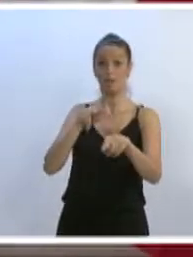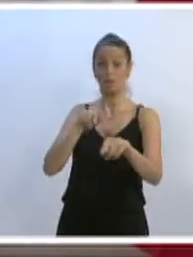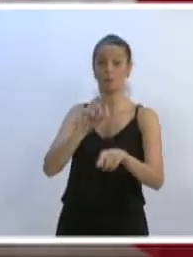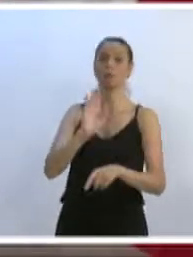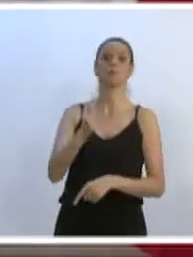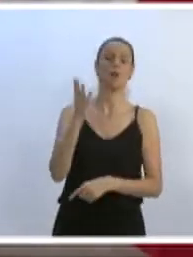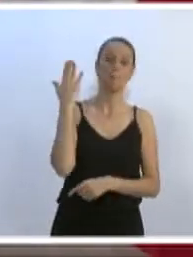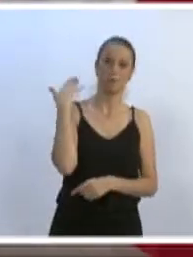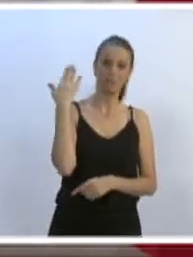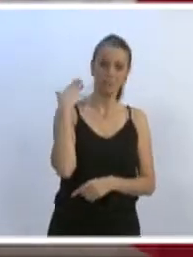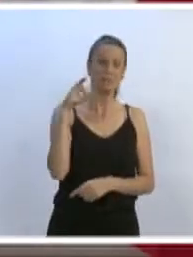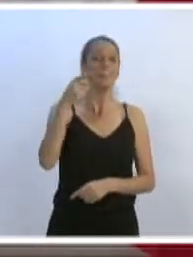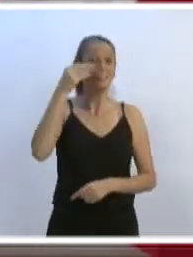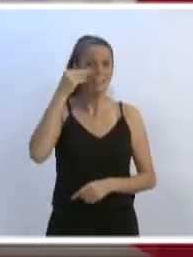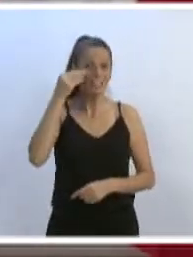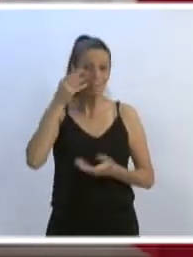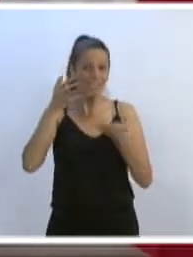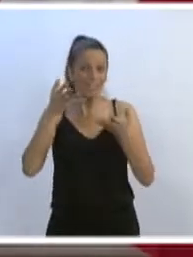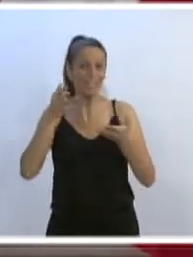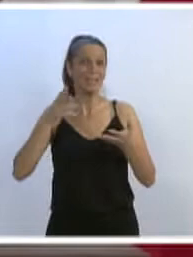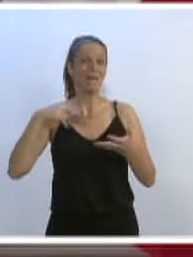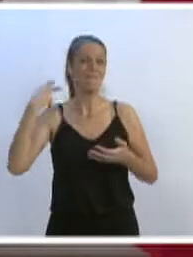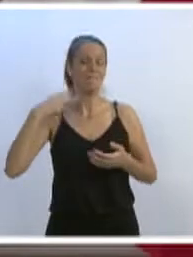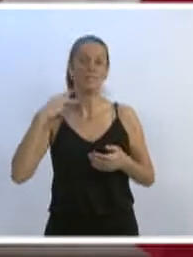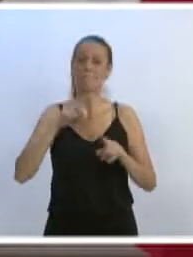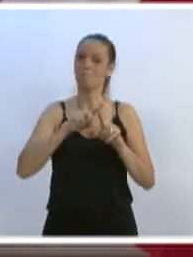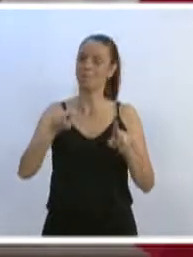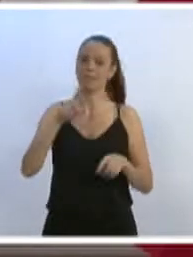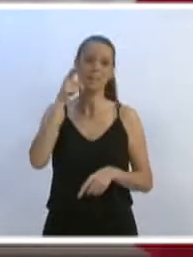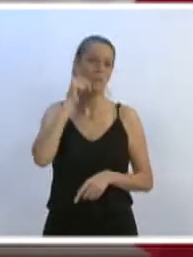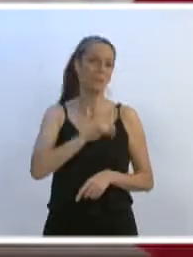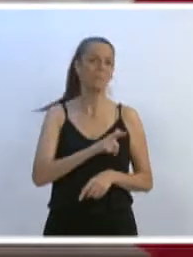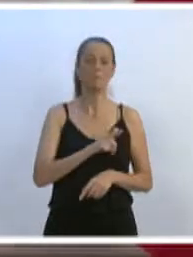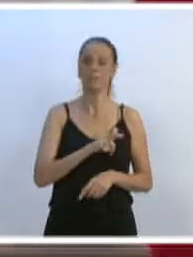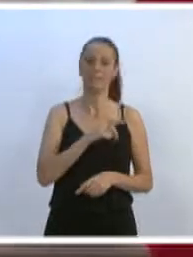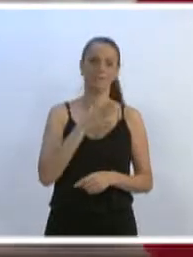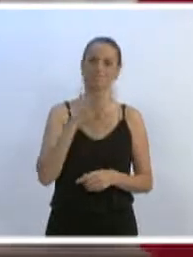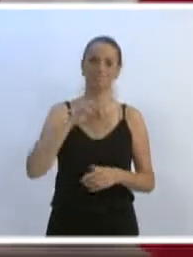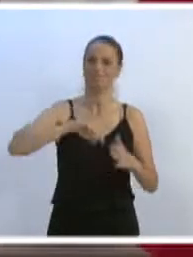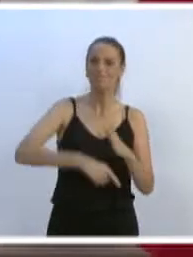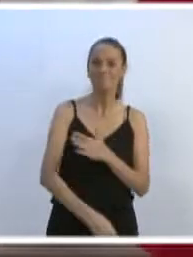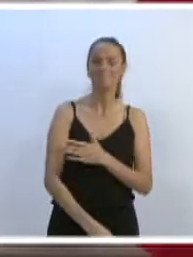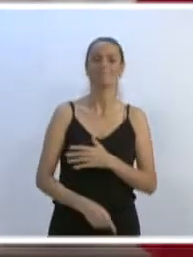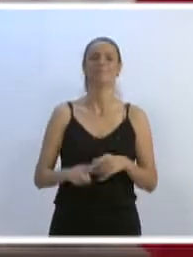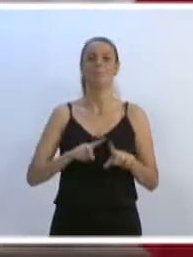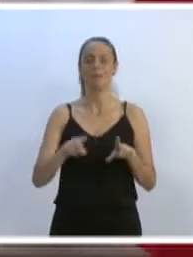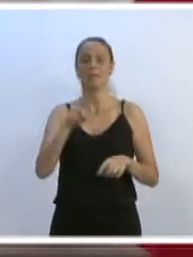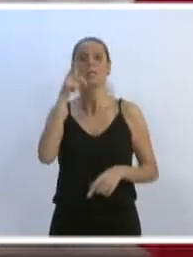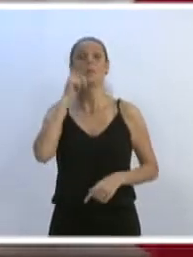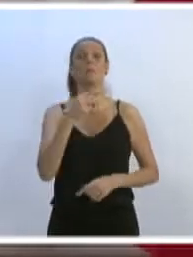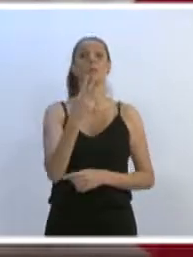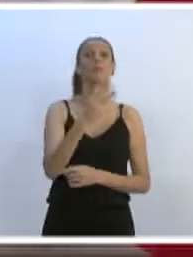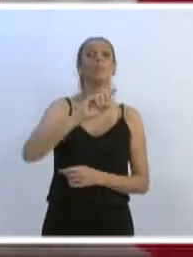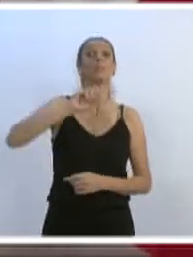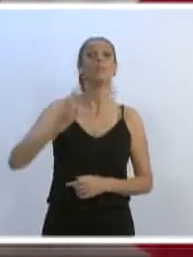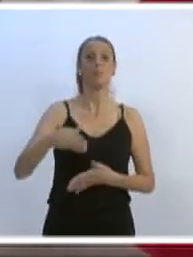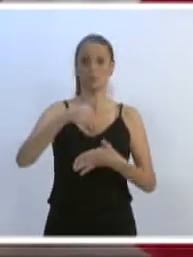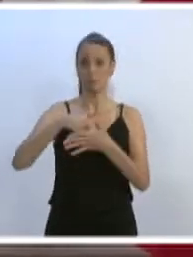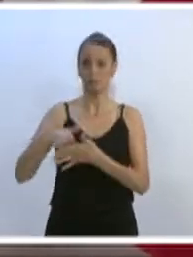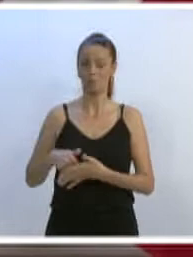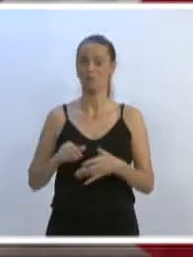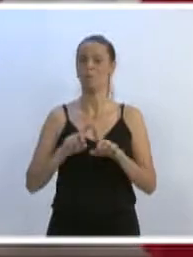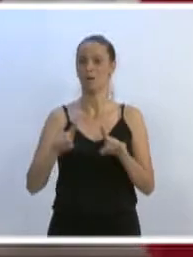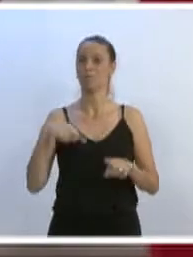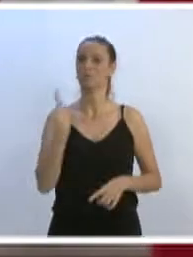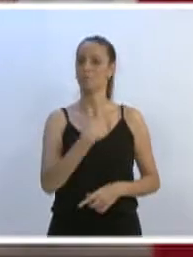ea gente viu que realmente não é fácil buscar mais de três mil votos nessa já é complicado é trabalhoso é ardoroso é um trabalho com início